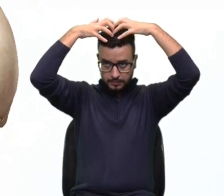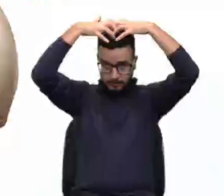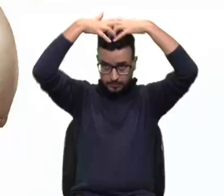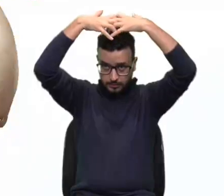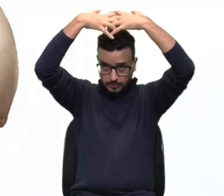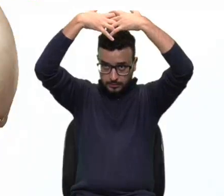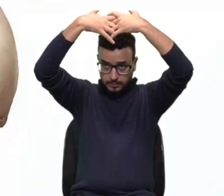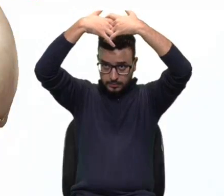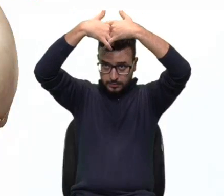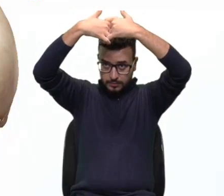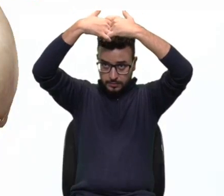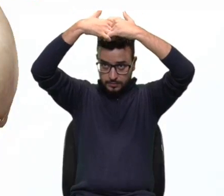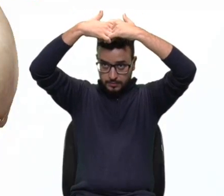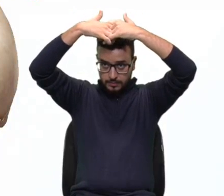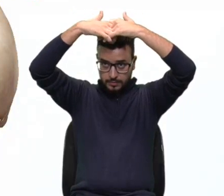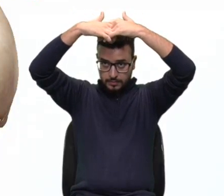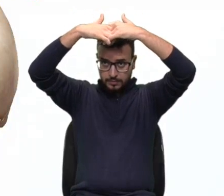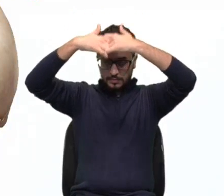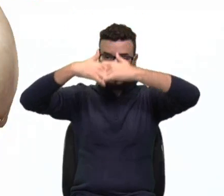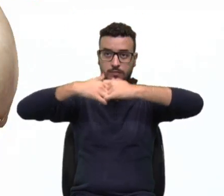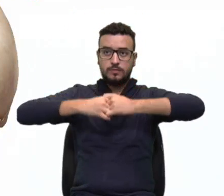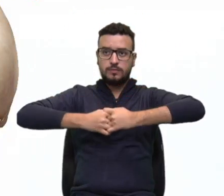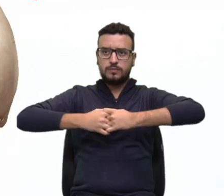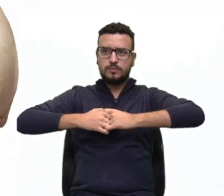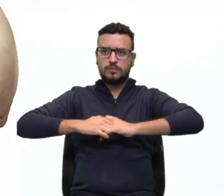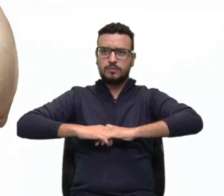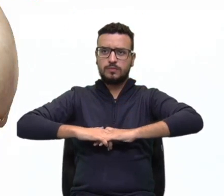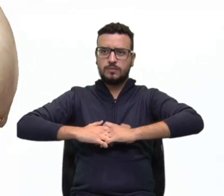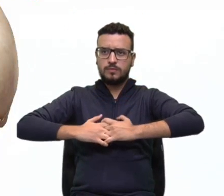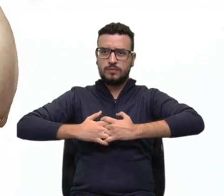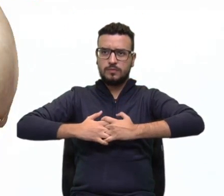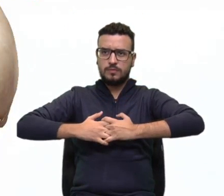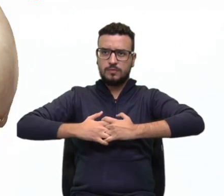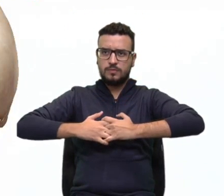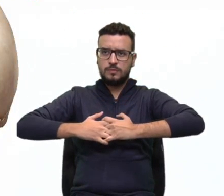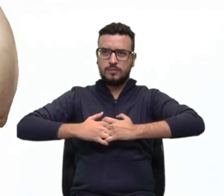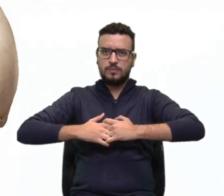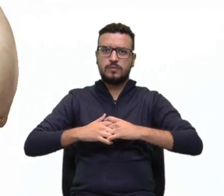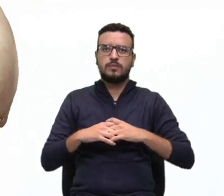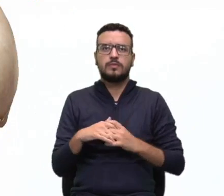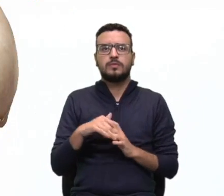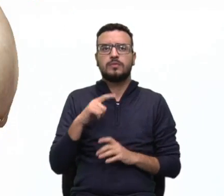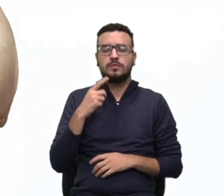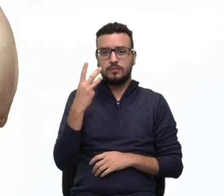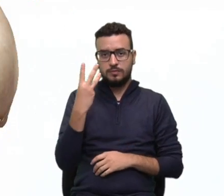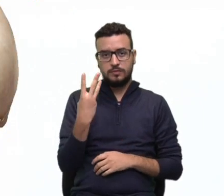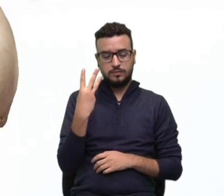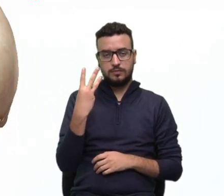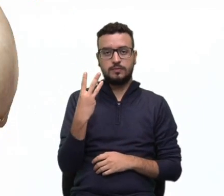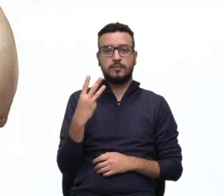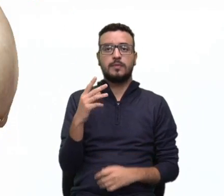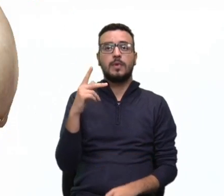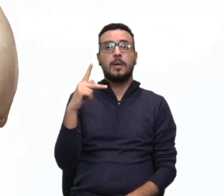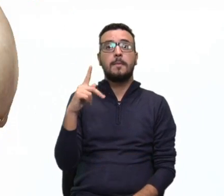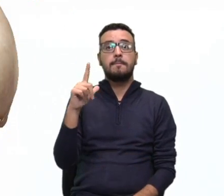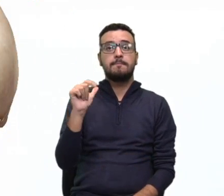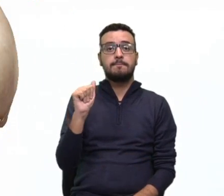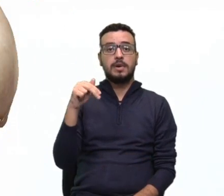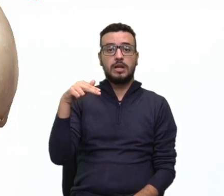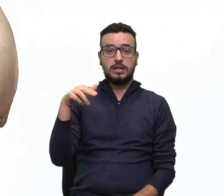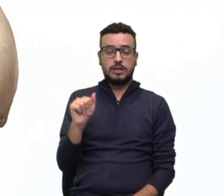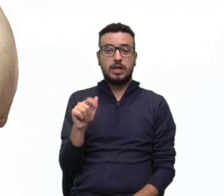quadro. Nós temos 3 tipos de suturas, muita atenção. A sutura do tipo plana, que ocorre entre os